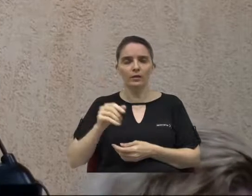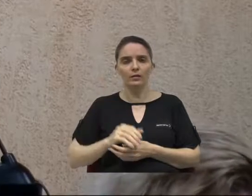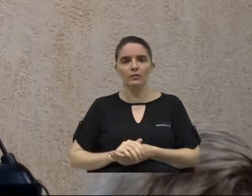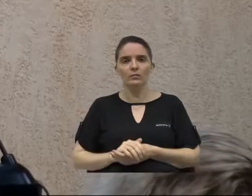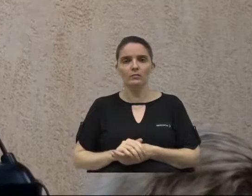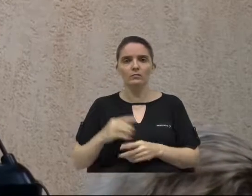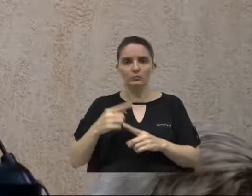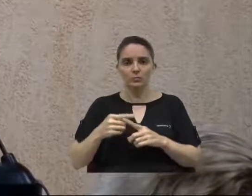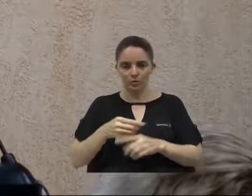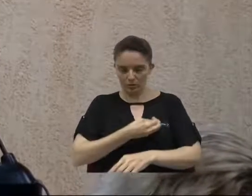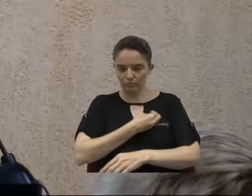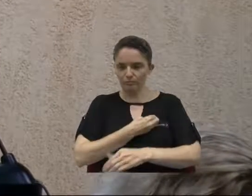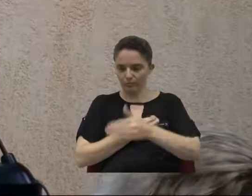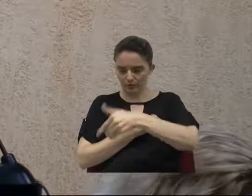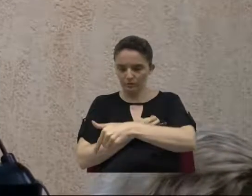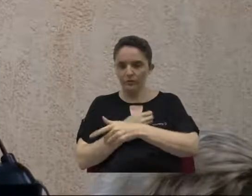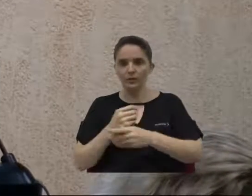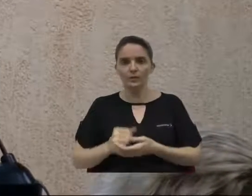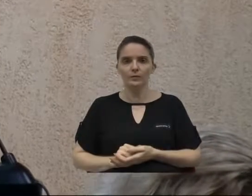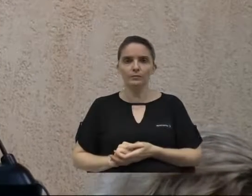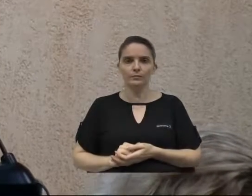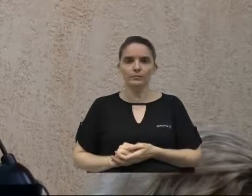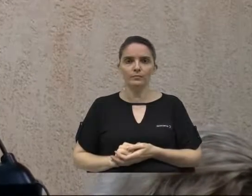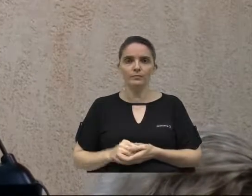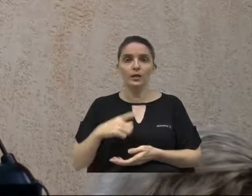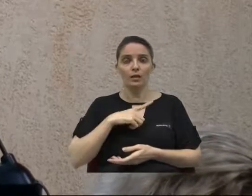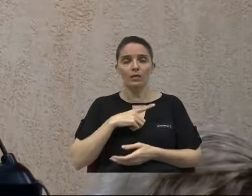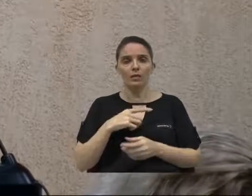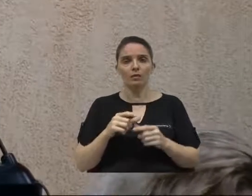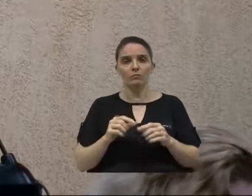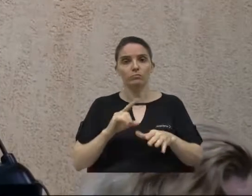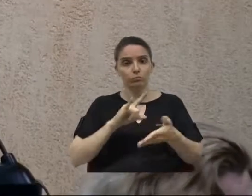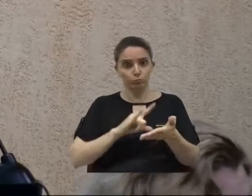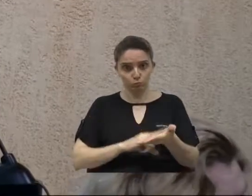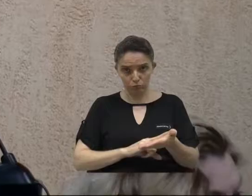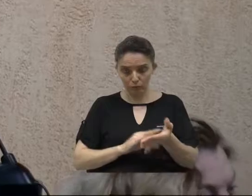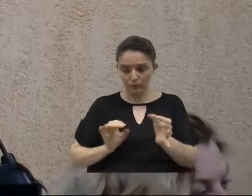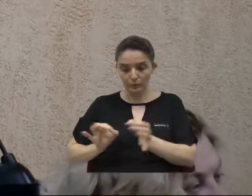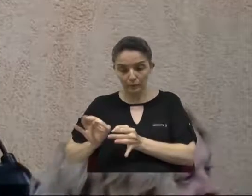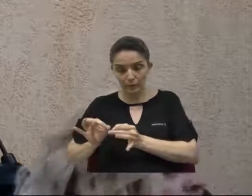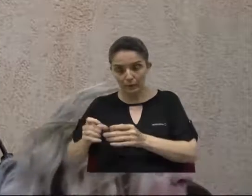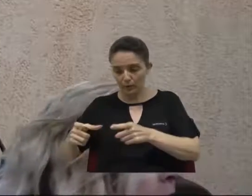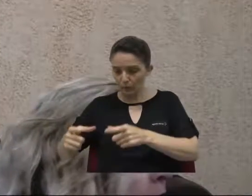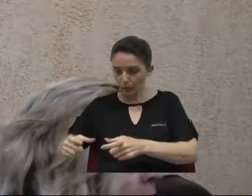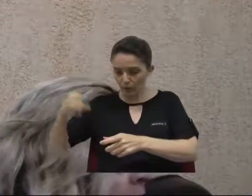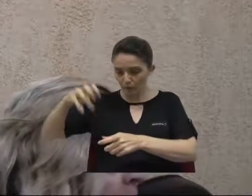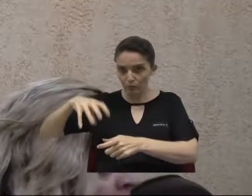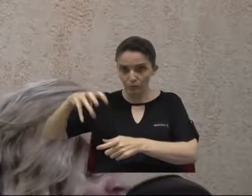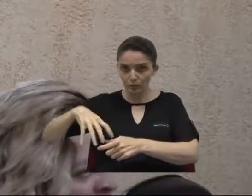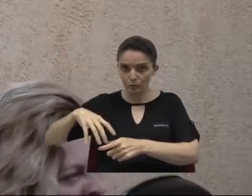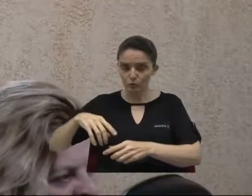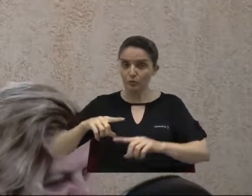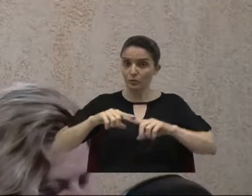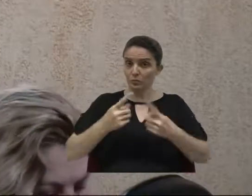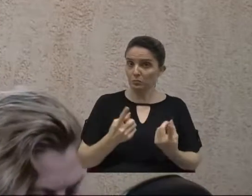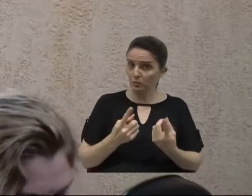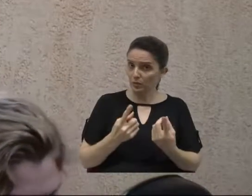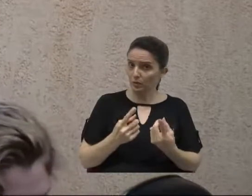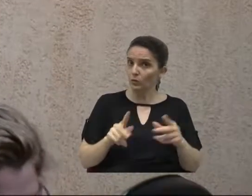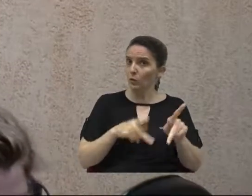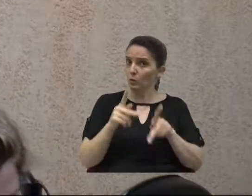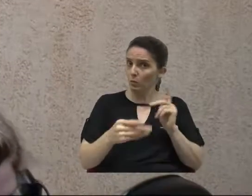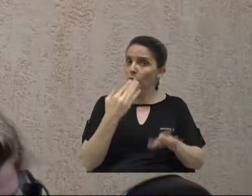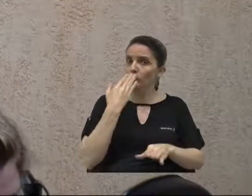Boca de Lobo, e só por falta de dinheiro. Então, estou fazendo esse requerimento porque, novamente, a população pediu, que a situação